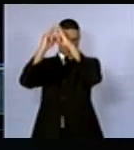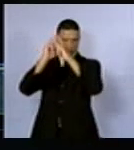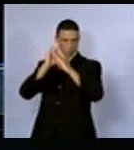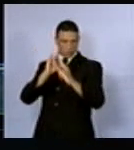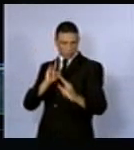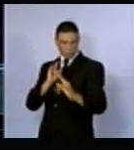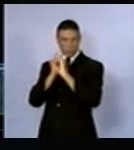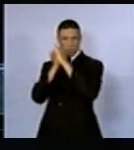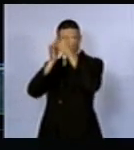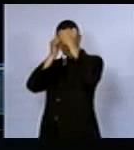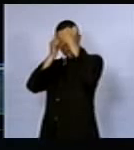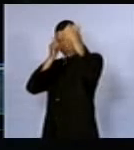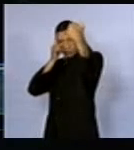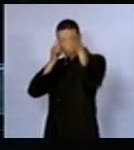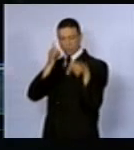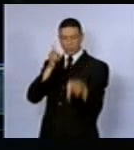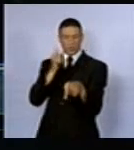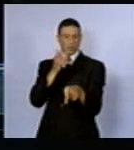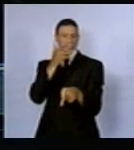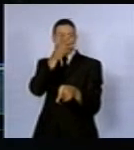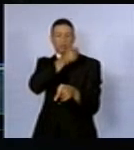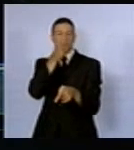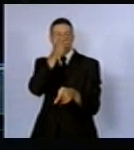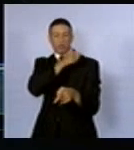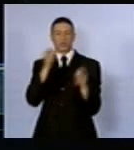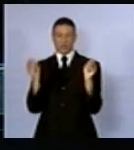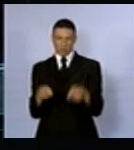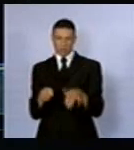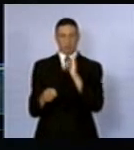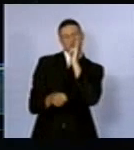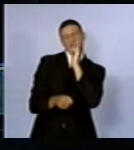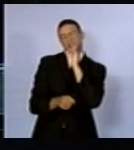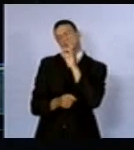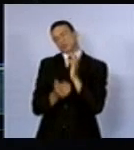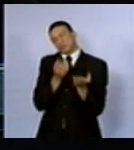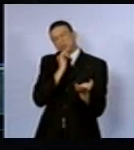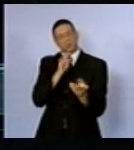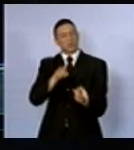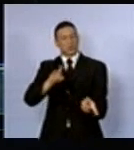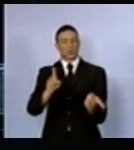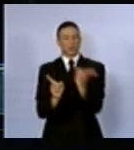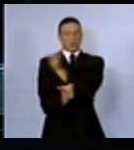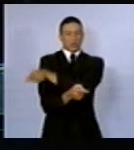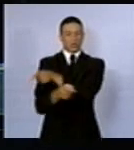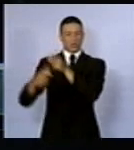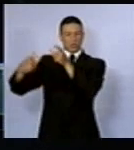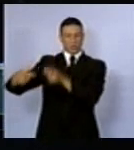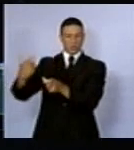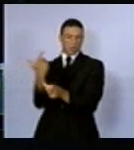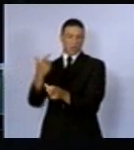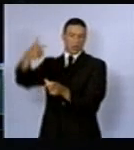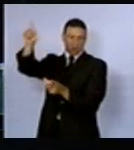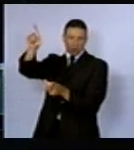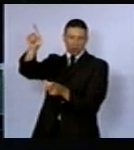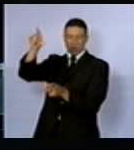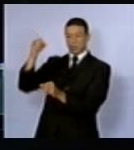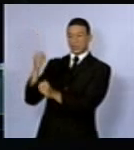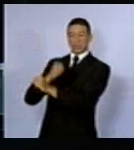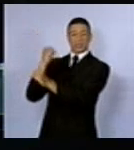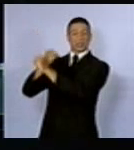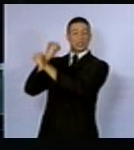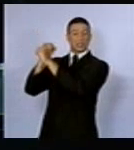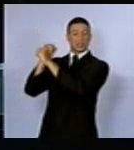exemplo, que nós passássemos a linha de transmissão não pelo canteiro central, mas por outro local. Nós íamos precisar criar aquilo que chamamos